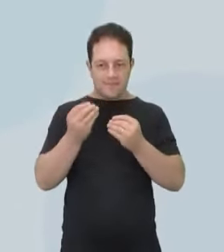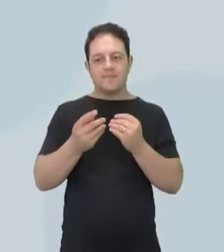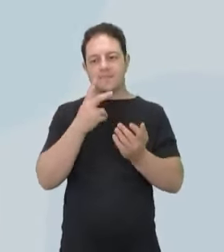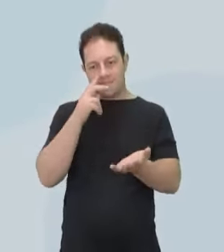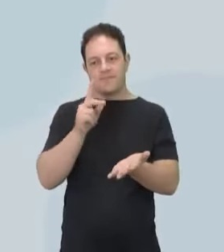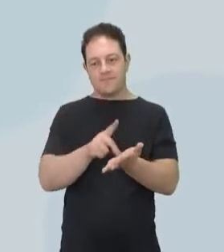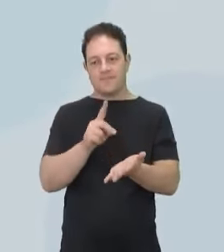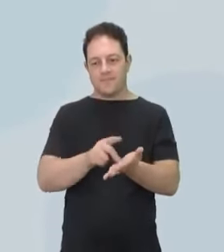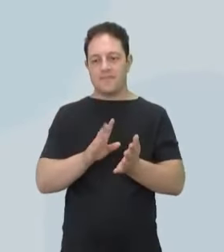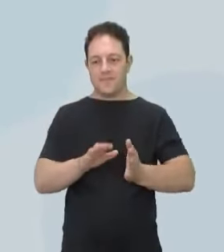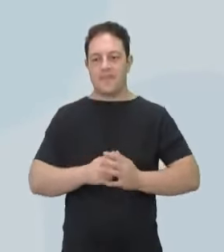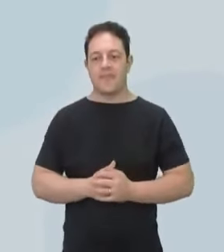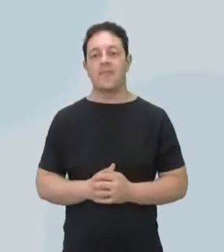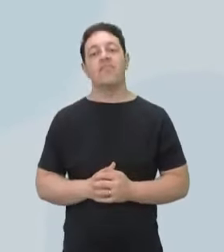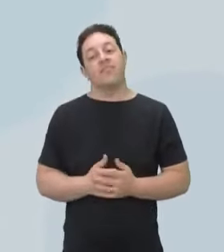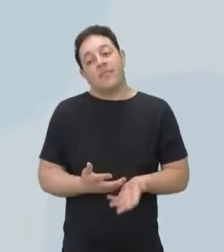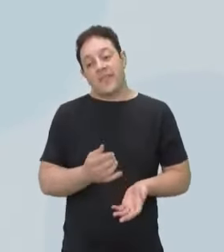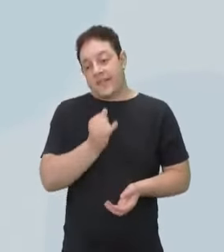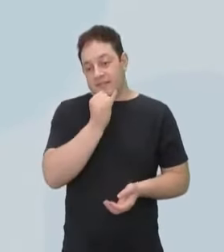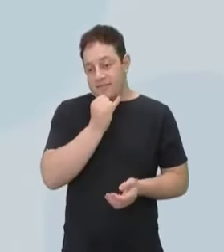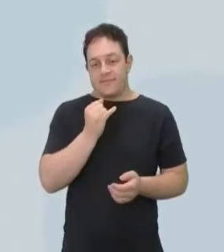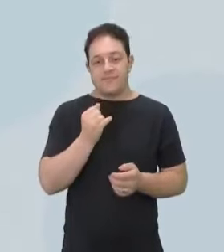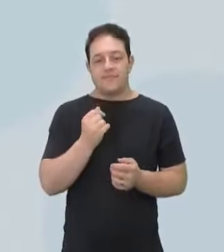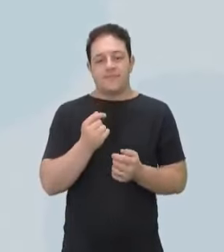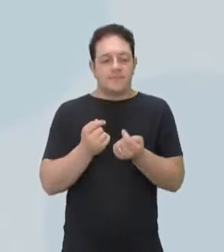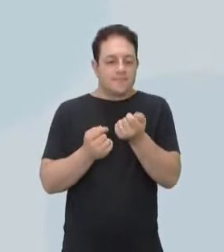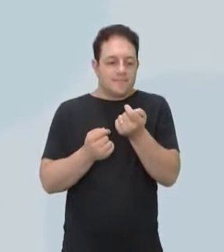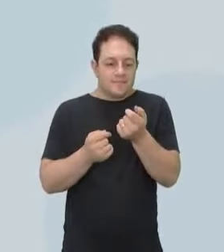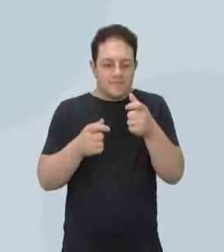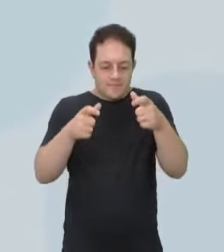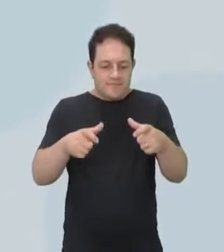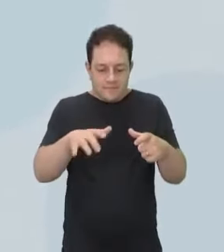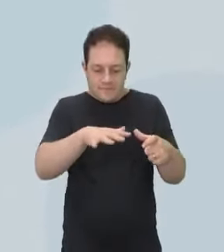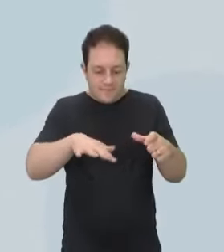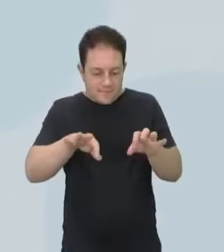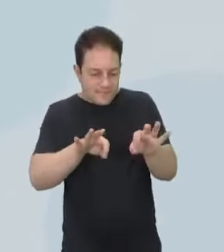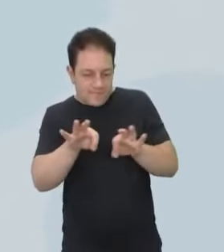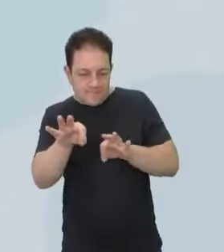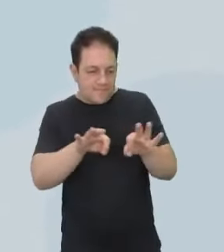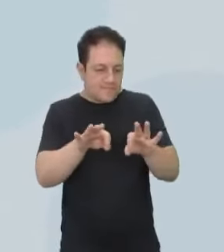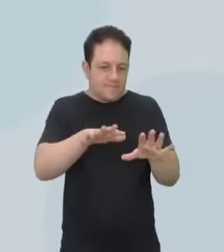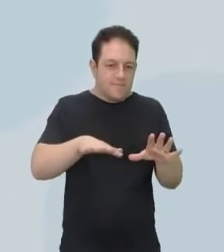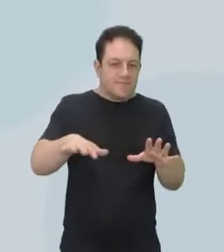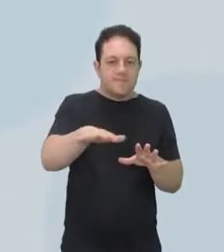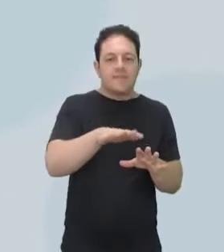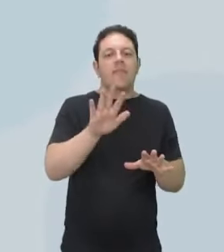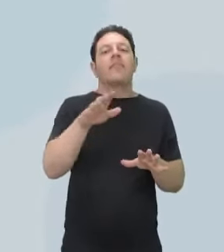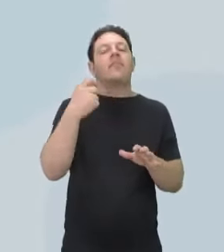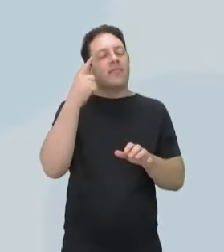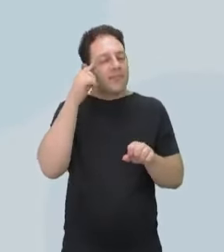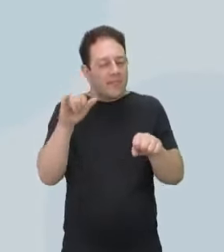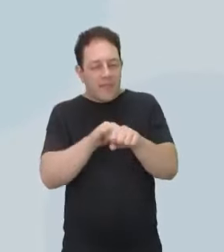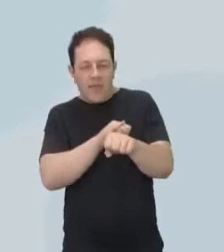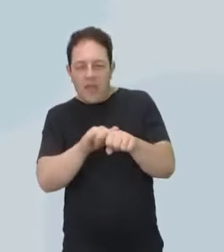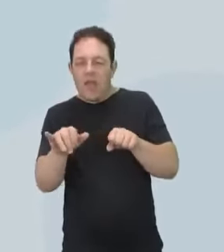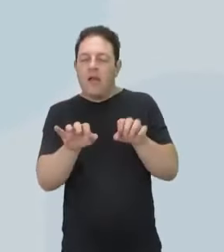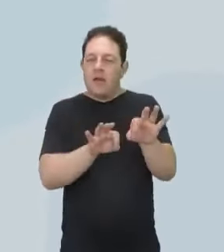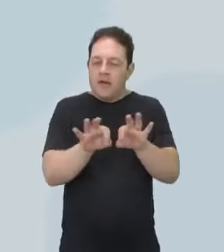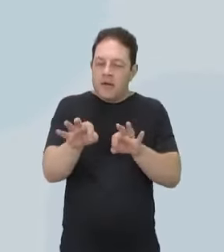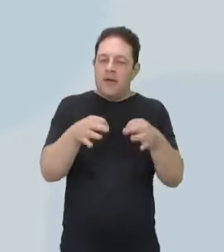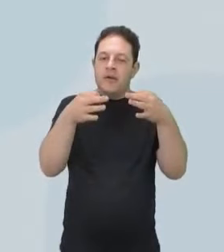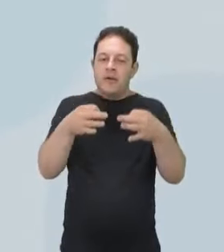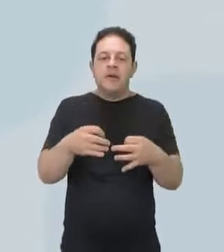uma verdade. Né? Infelizmente, a gente tem pouco território para ser planejado nesse nível, mas é importante você planejar, por exemplo,